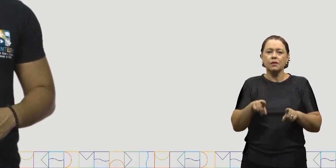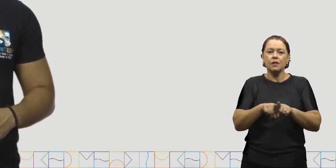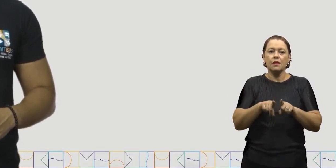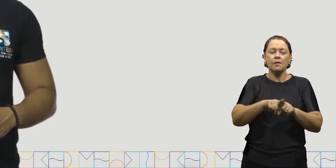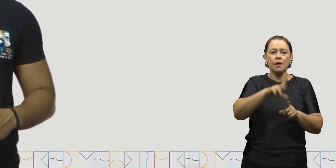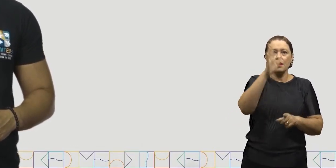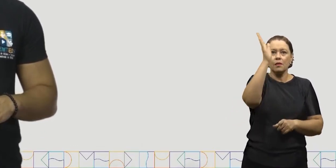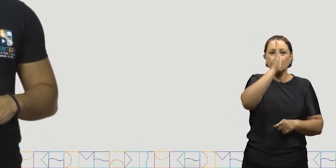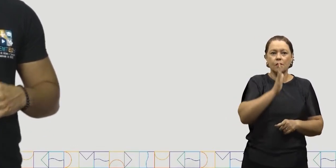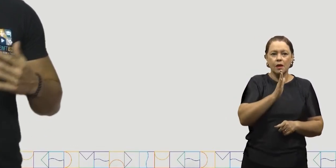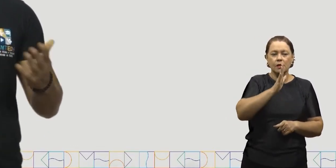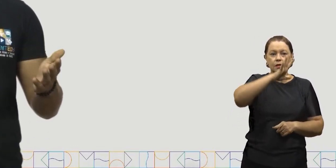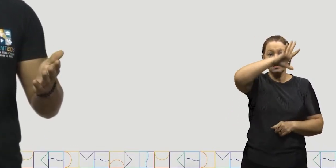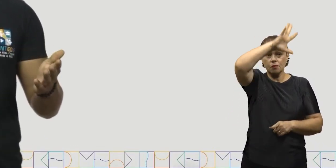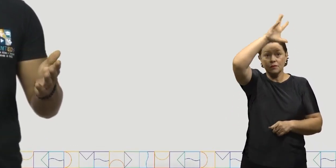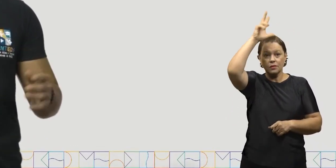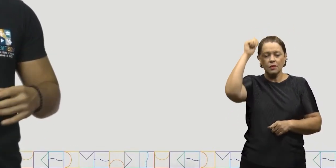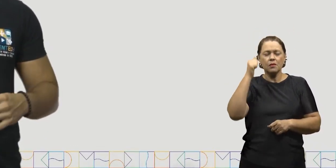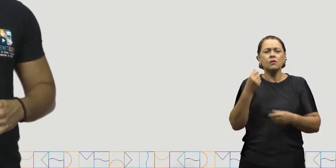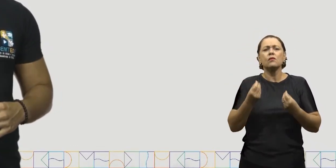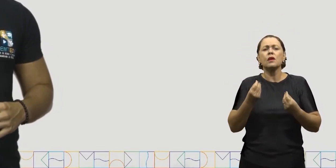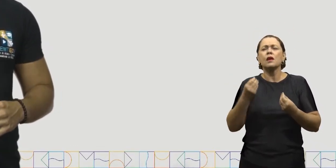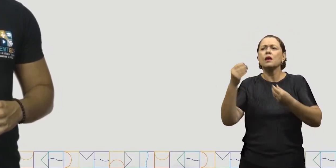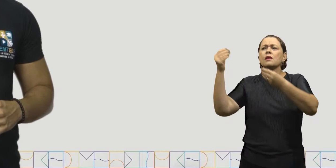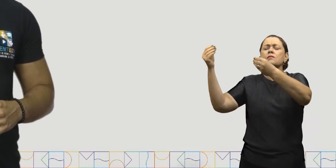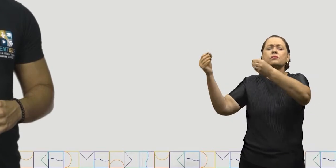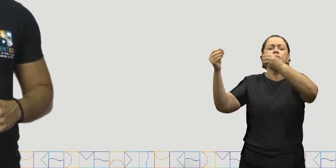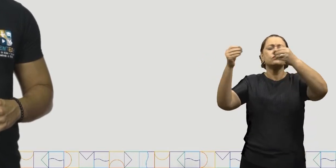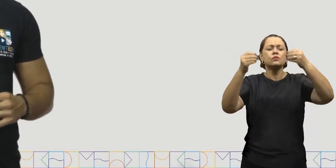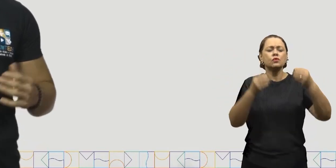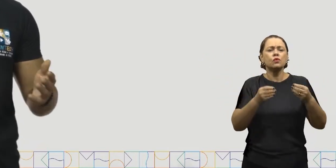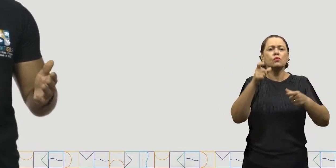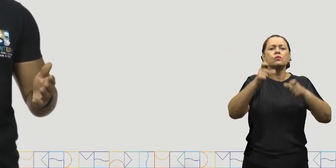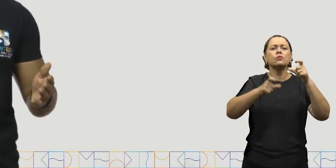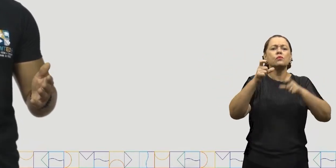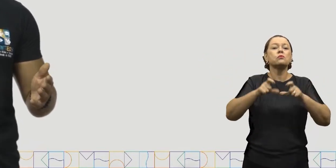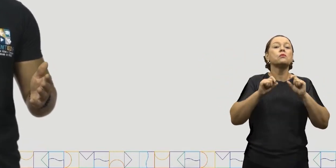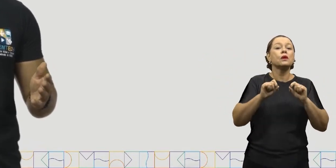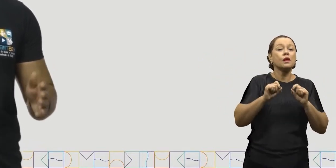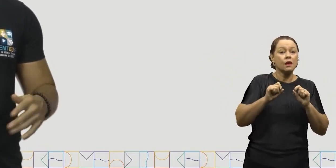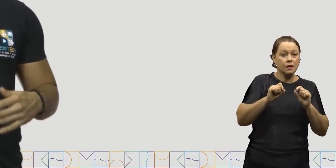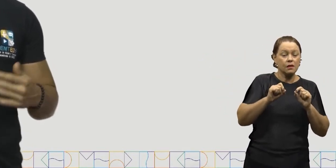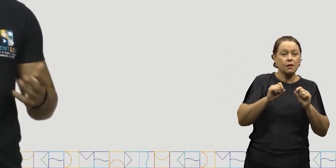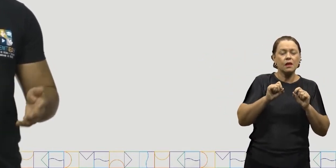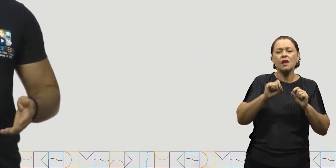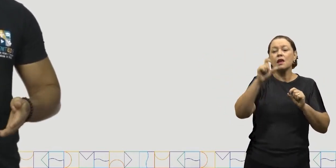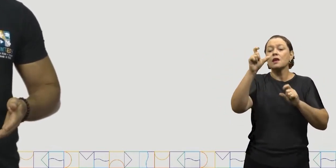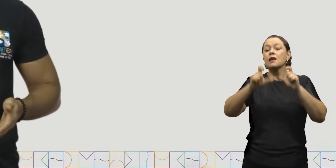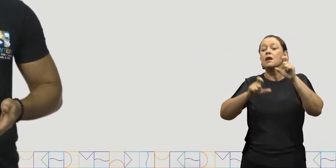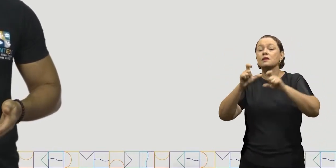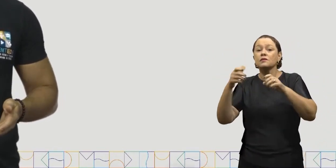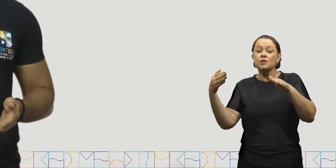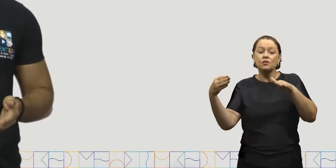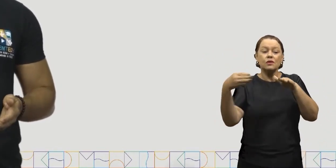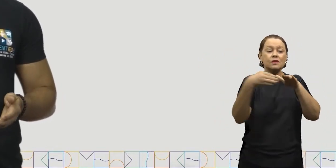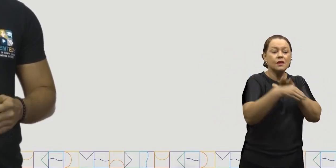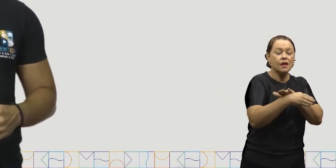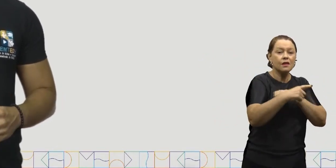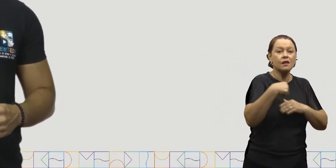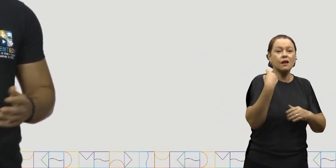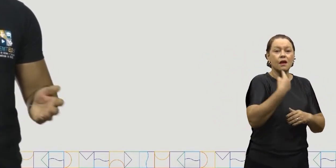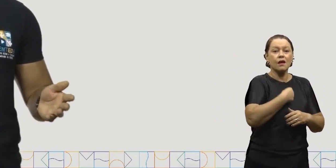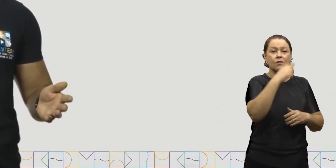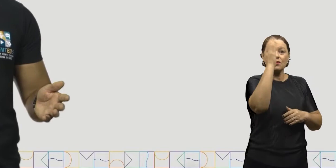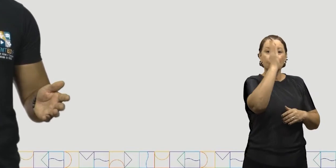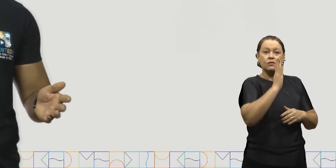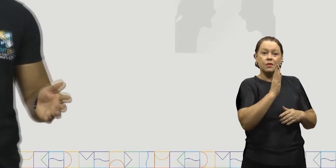e o Amazonas. Quem foram os povos que migraram para cá? Ou seja, quem foram essas pessoas que entraram no nosso